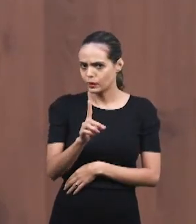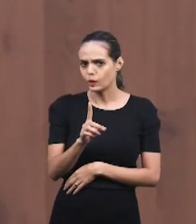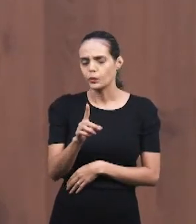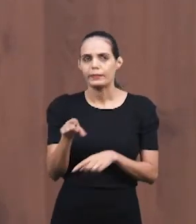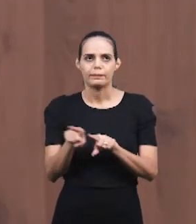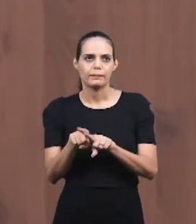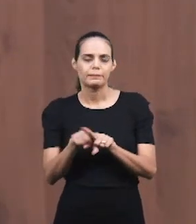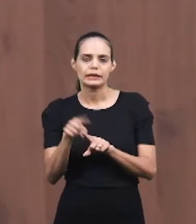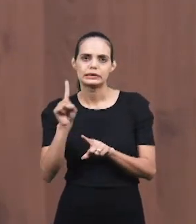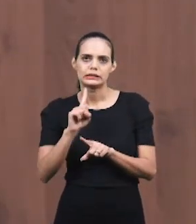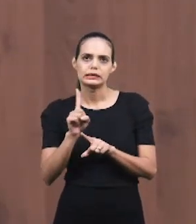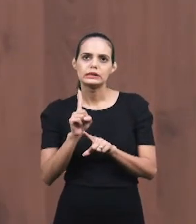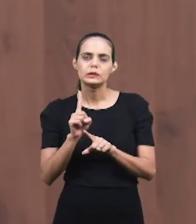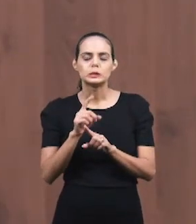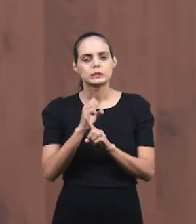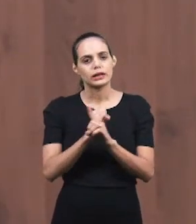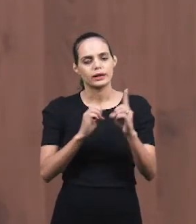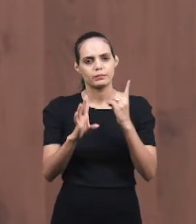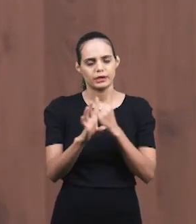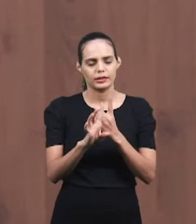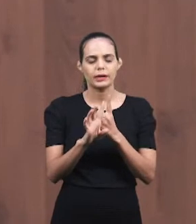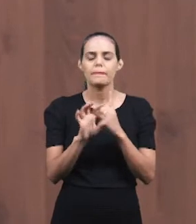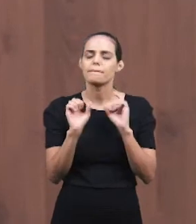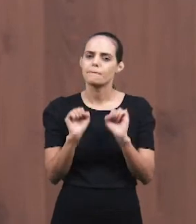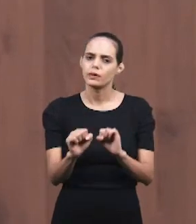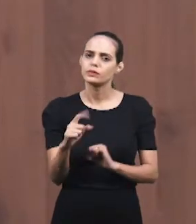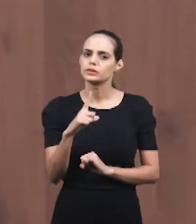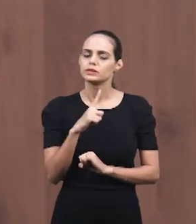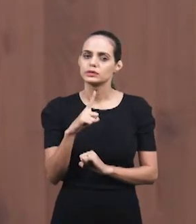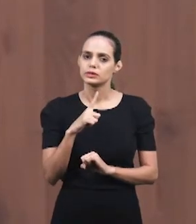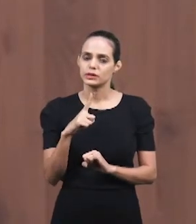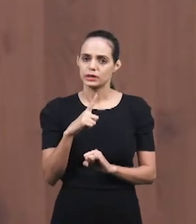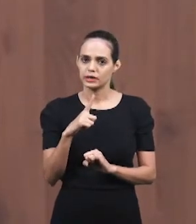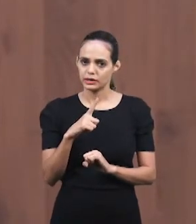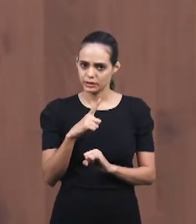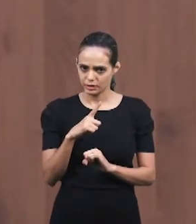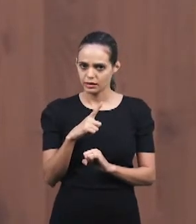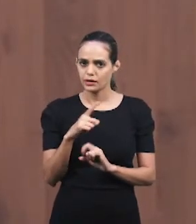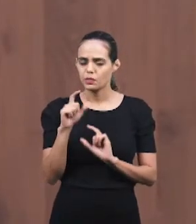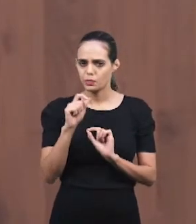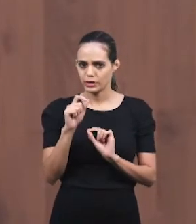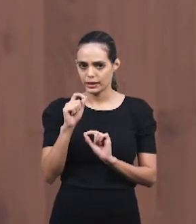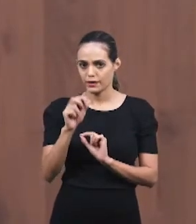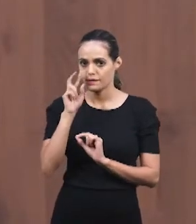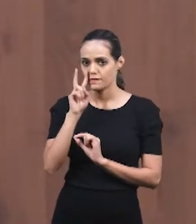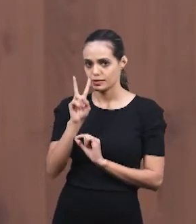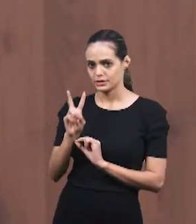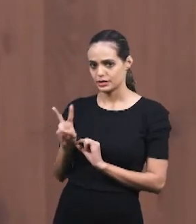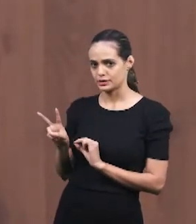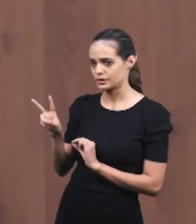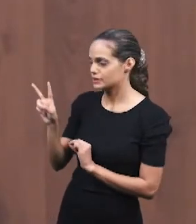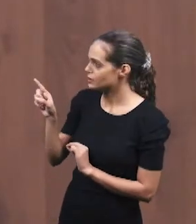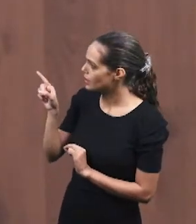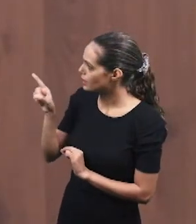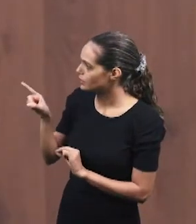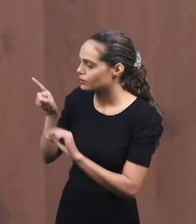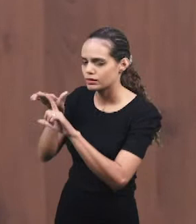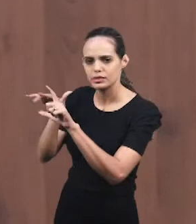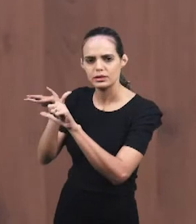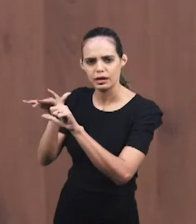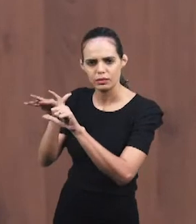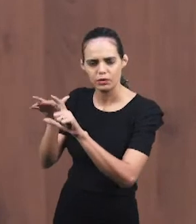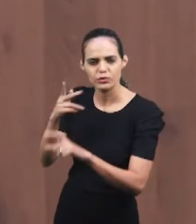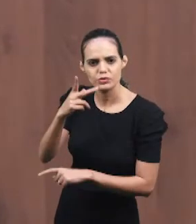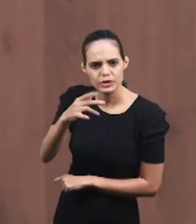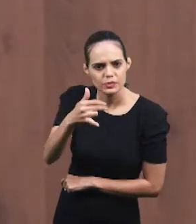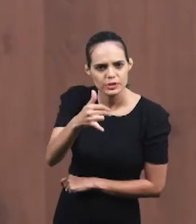Escola Bíblica Dominical, você pode ter acesso a ele entrando aqui, primeiramente, aproximando a câmera do seu